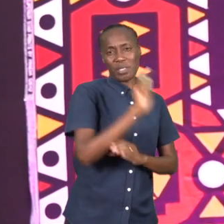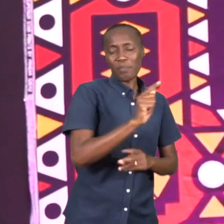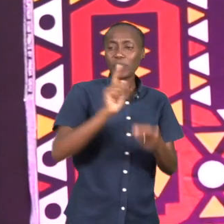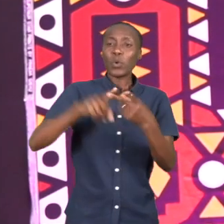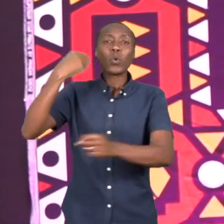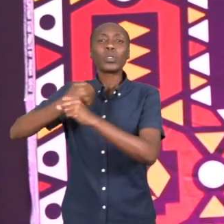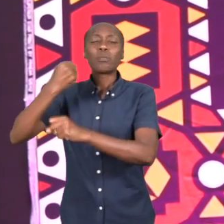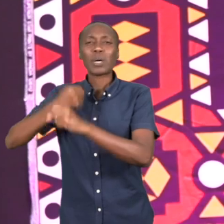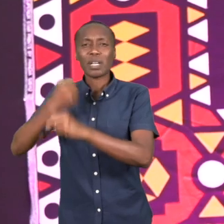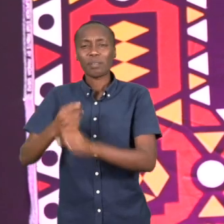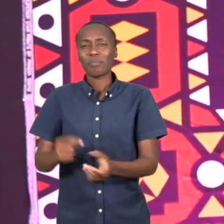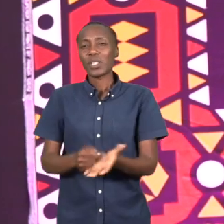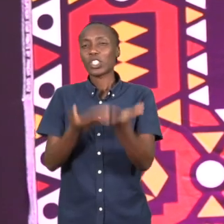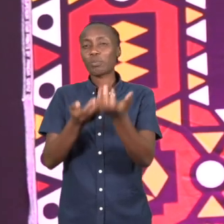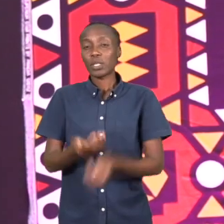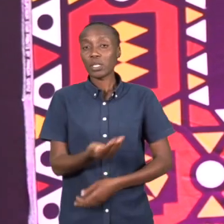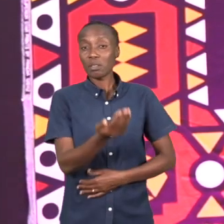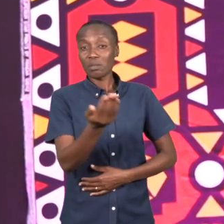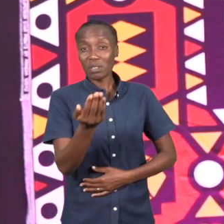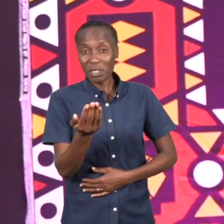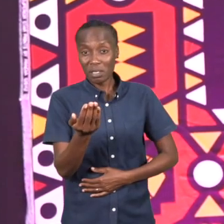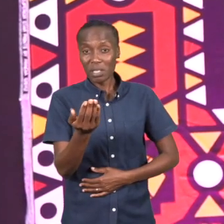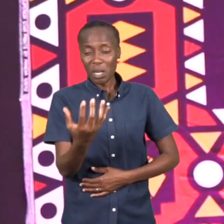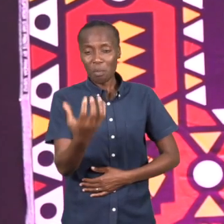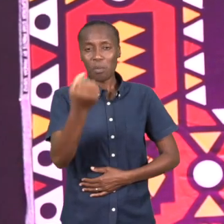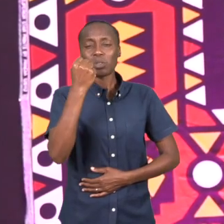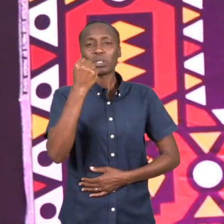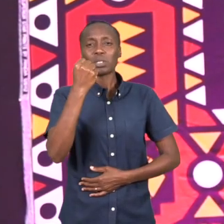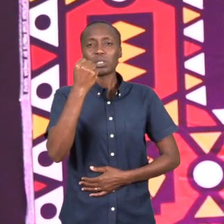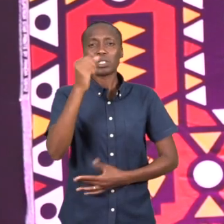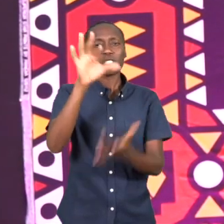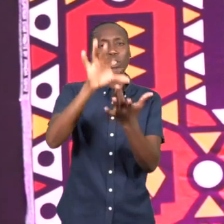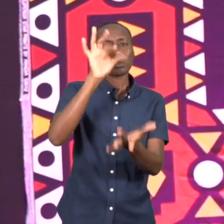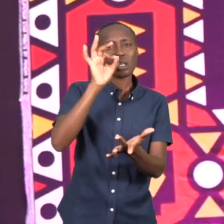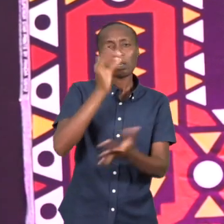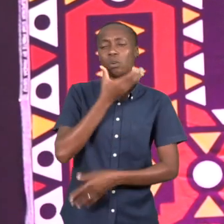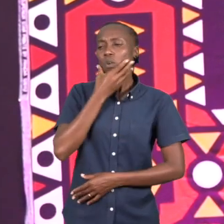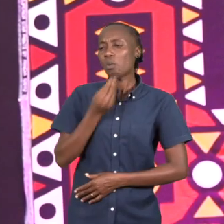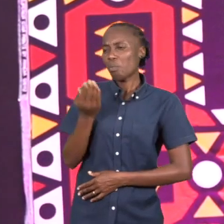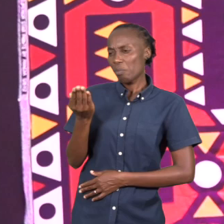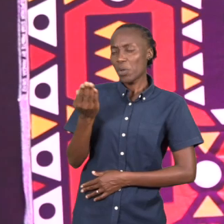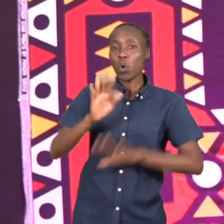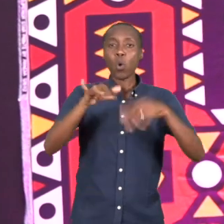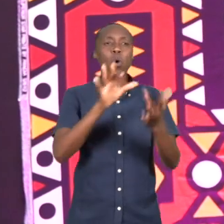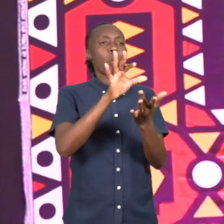espero sinceramente que ao final de tudo apenas possas ser um homem